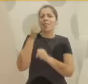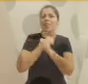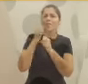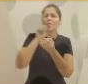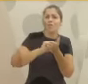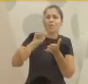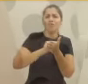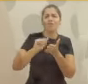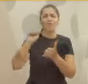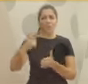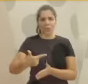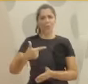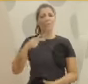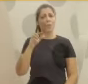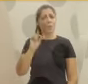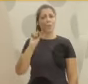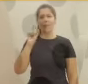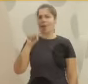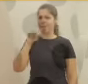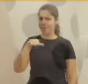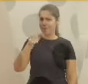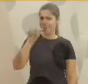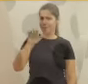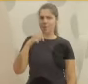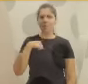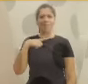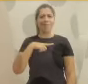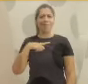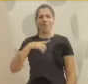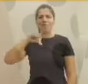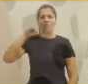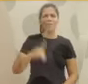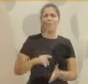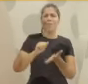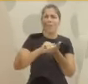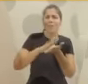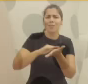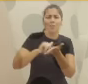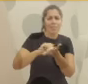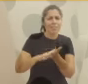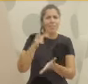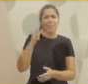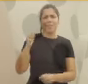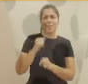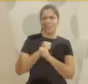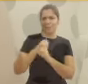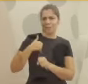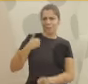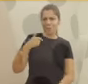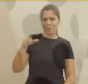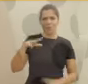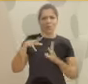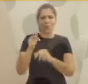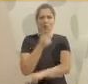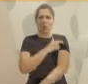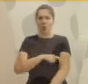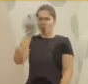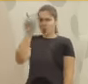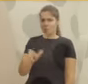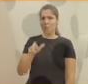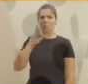lancei esse livro, eu passei sete anos escrevendo o segundo, que é o Mãe Eu Tenho Direito, anotando